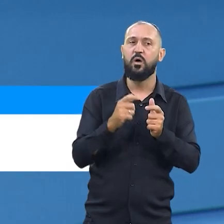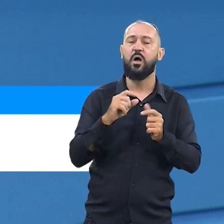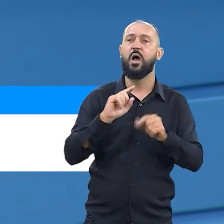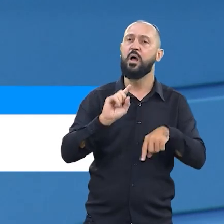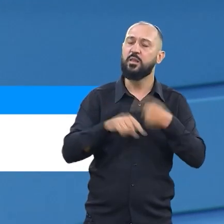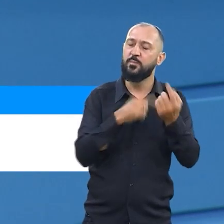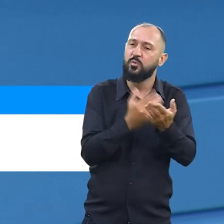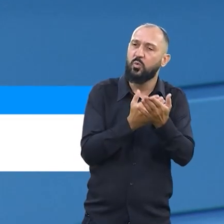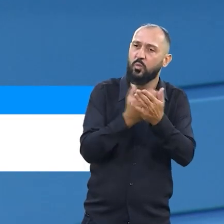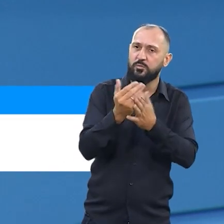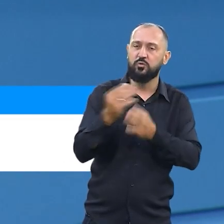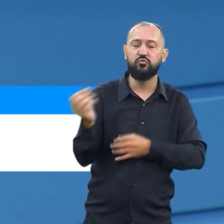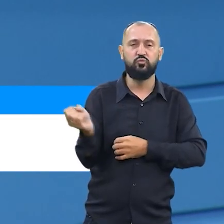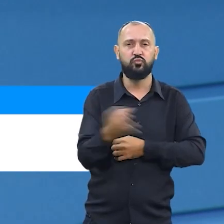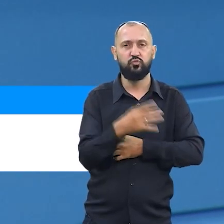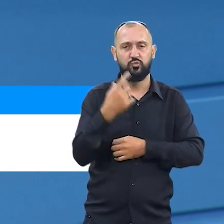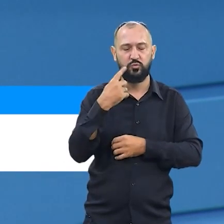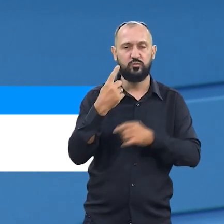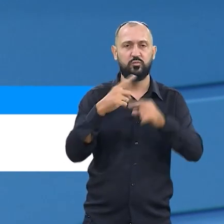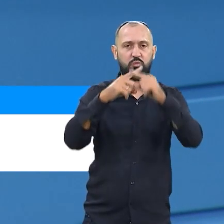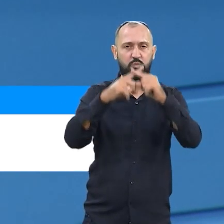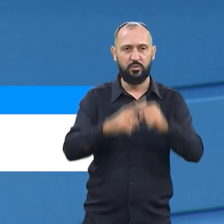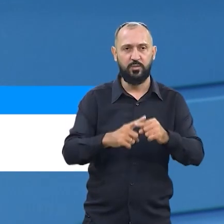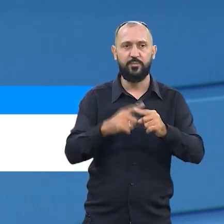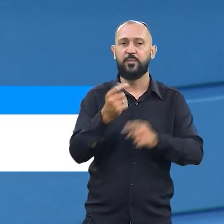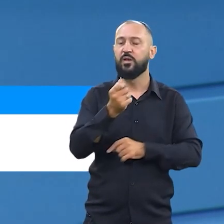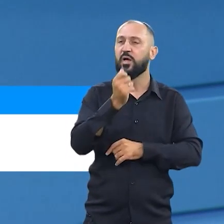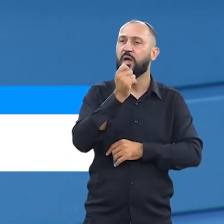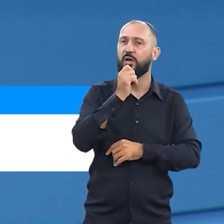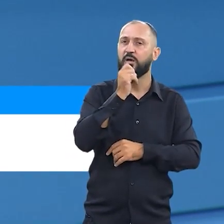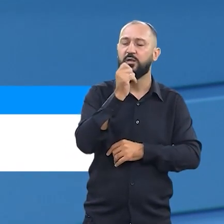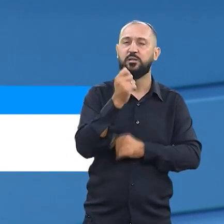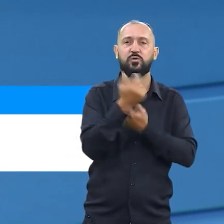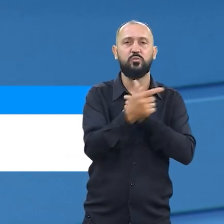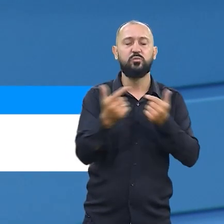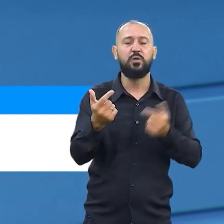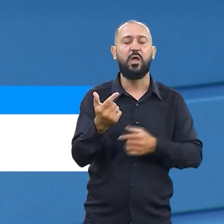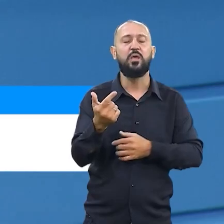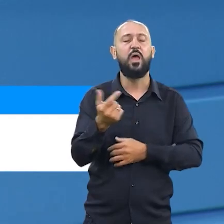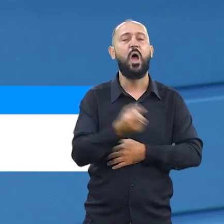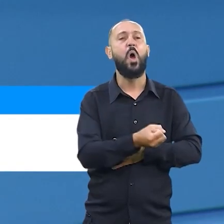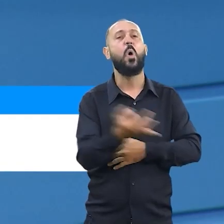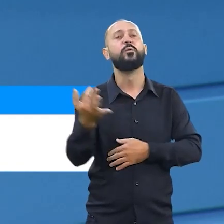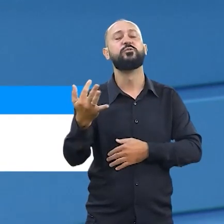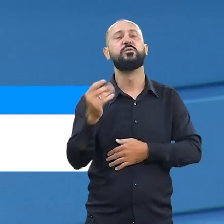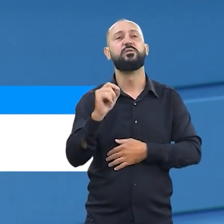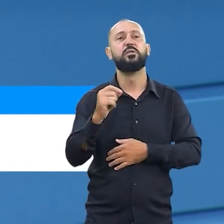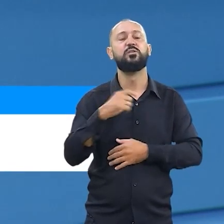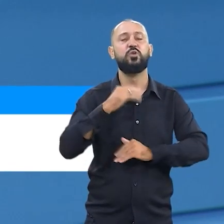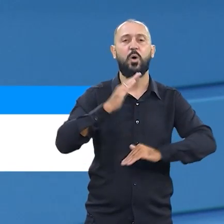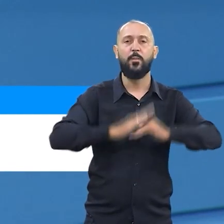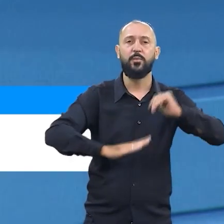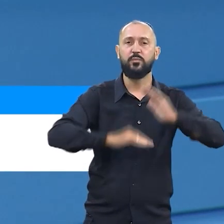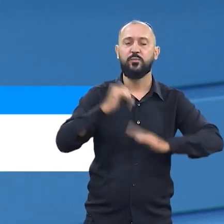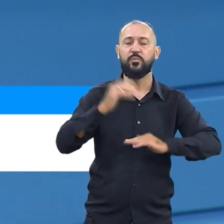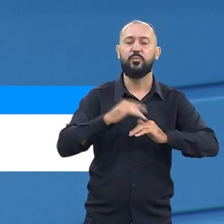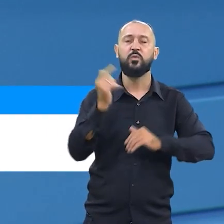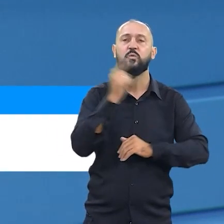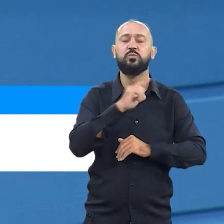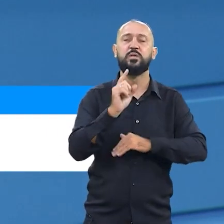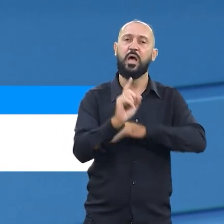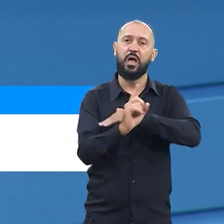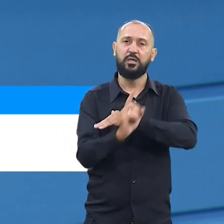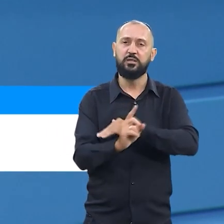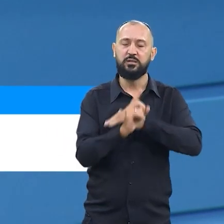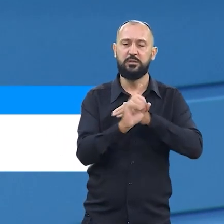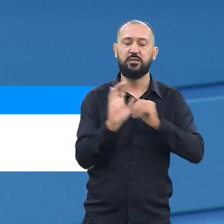muito reduzido e, mesmo após a posse dos novos concursados, ainda não há número suficiente de